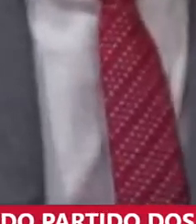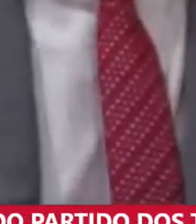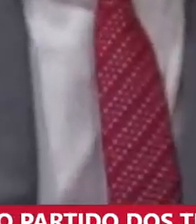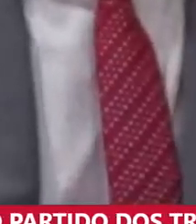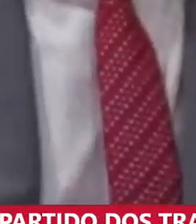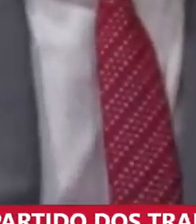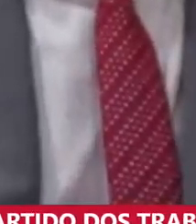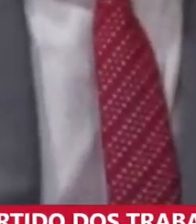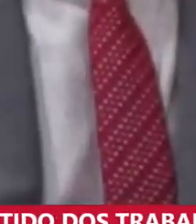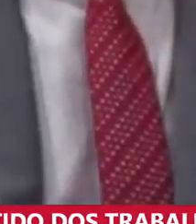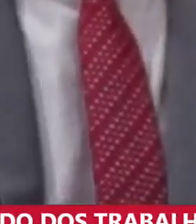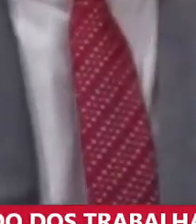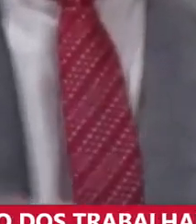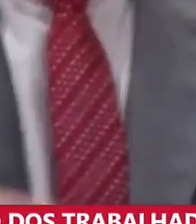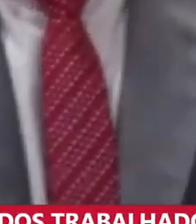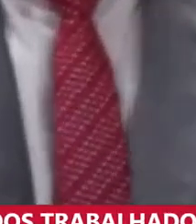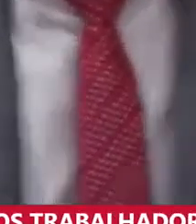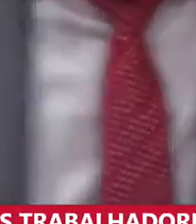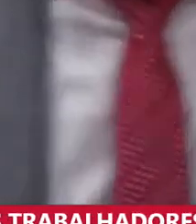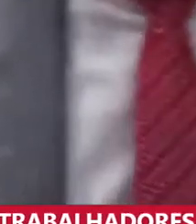importante essa